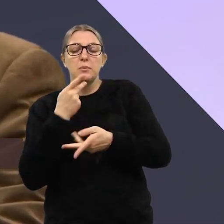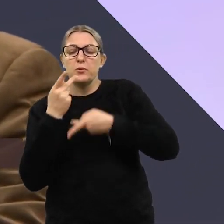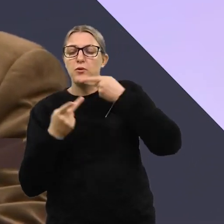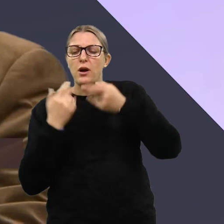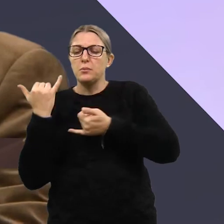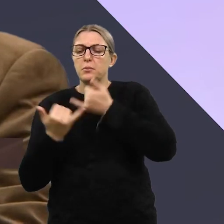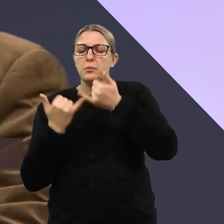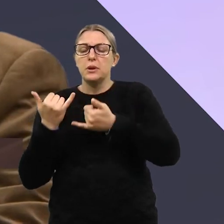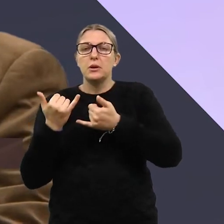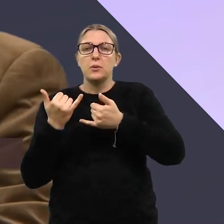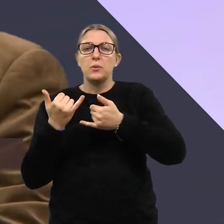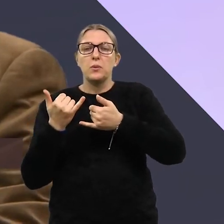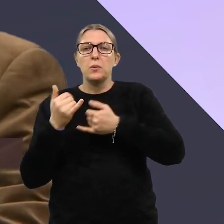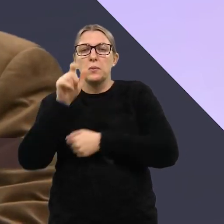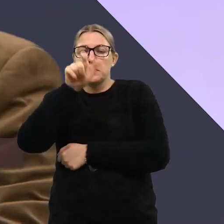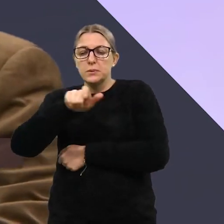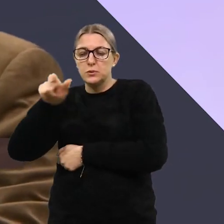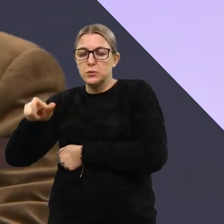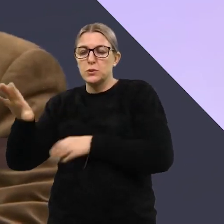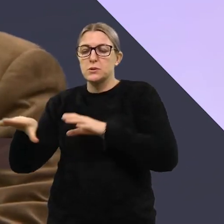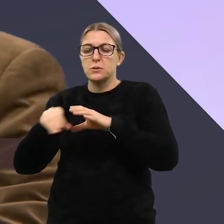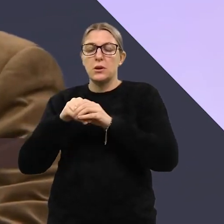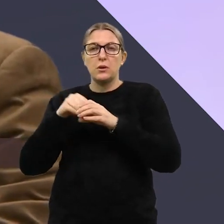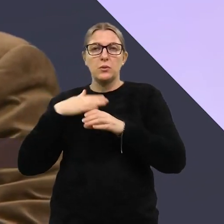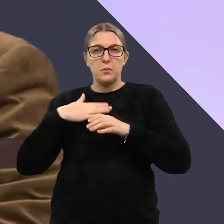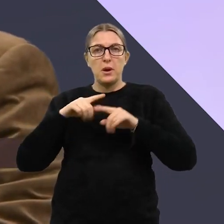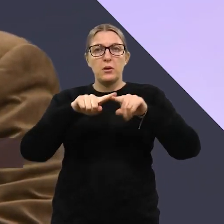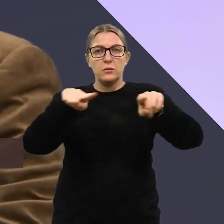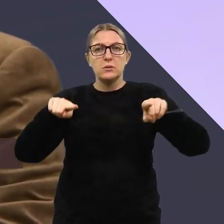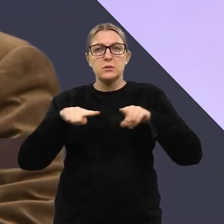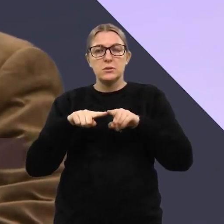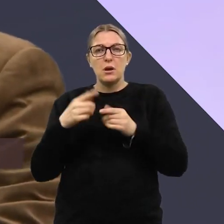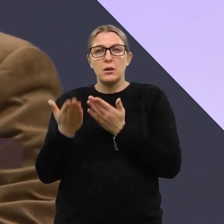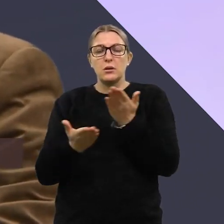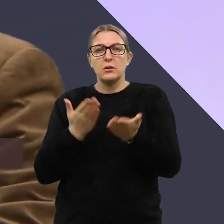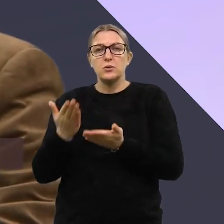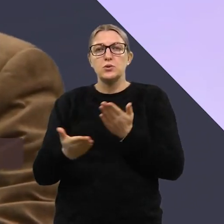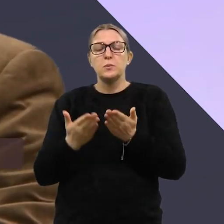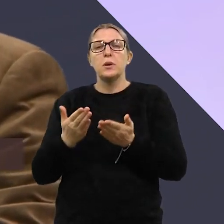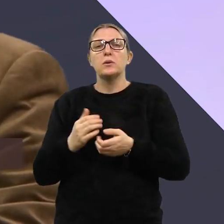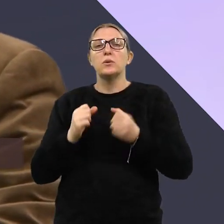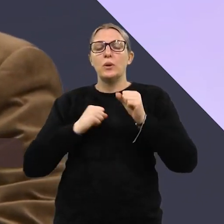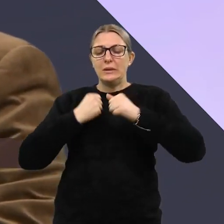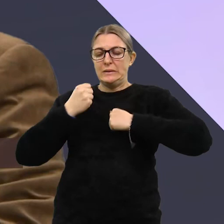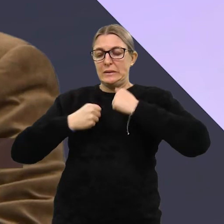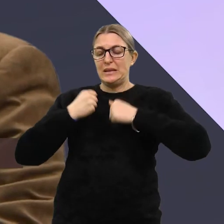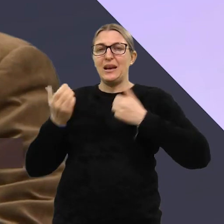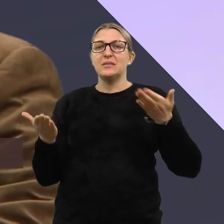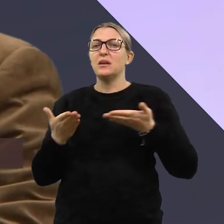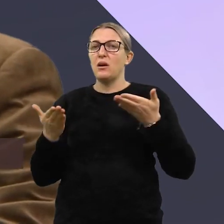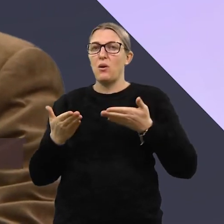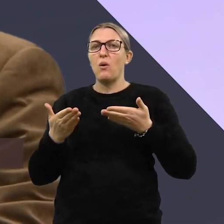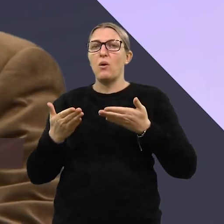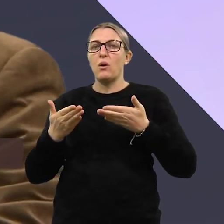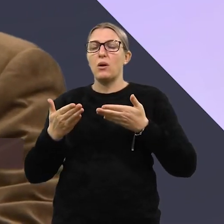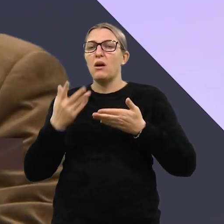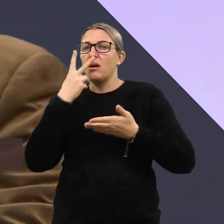que a ansiedade das pessoas foi como uma maré, assim, ela subiu e subiu para todo mundo. Todos nós fomos impactados de alguma